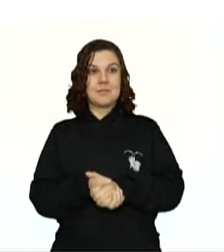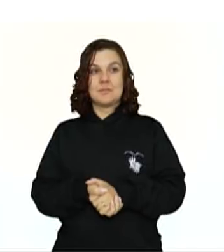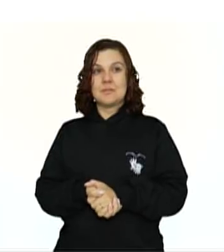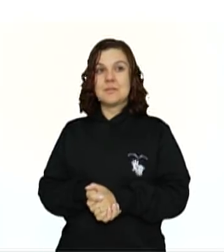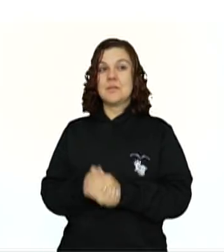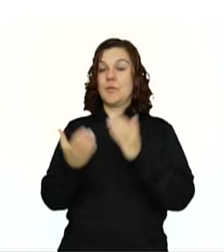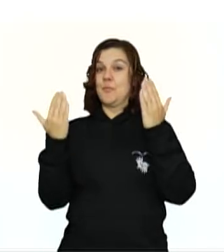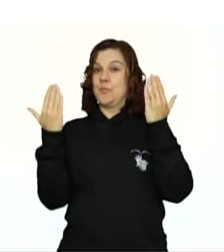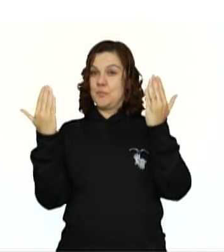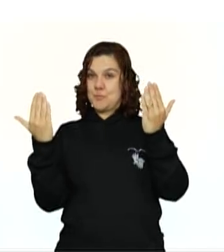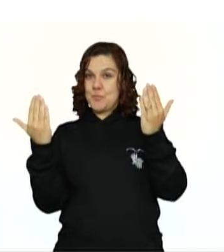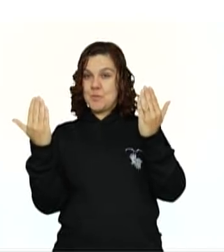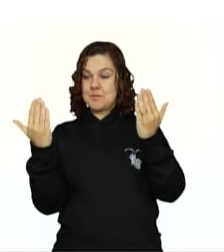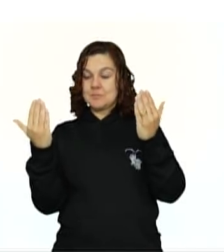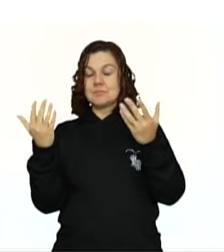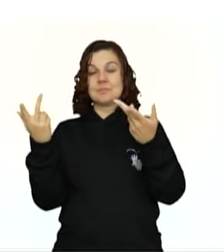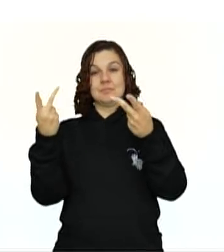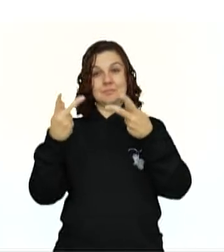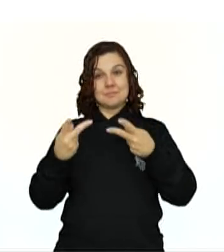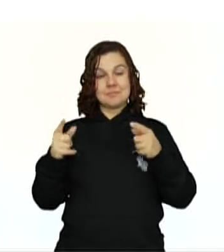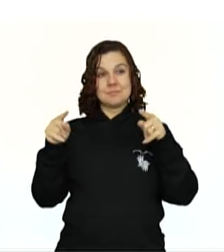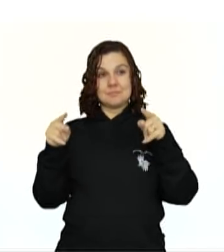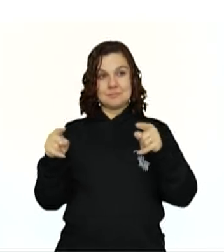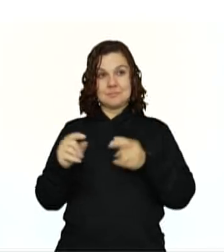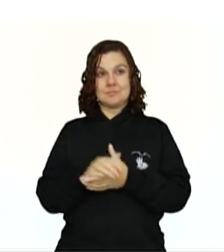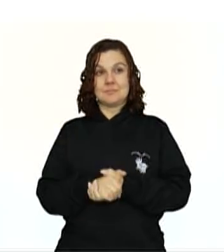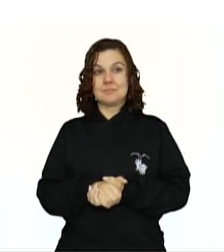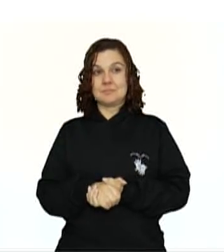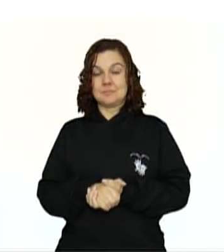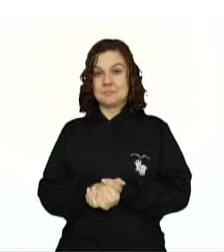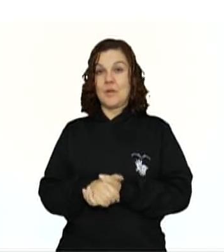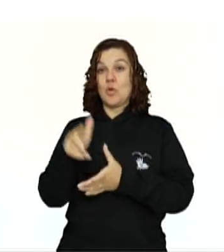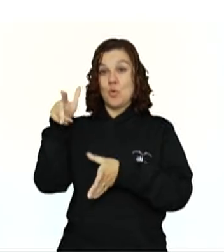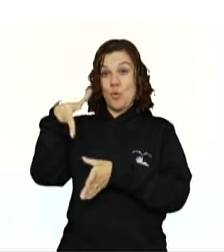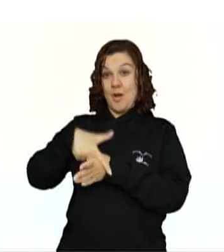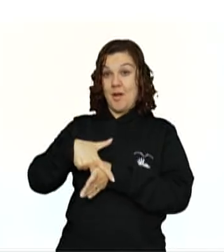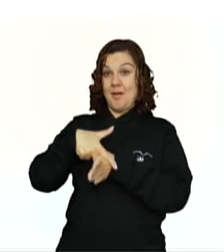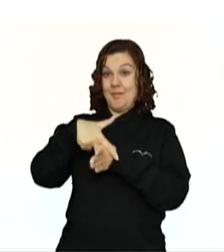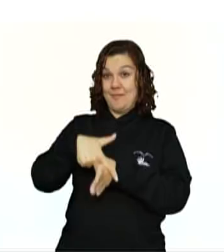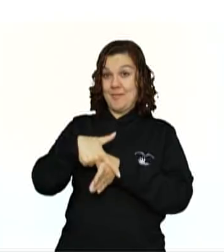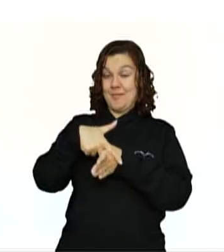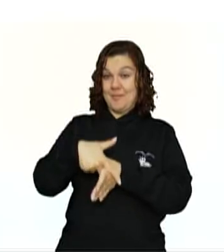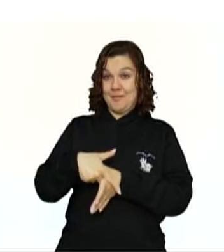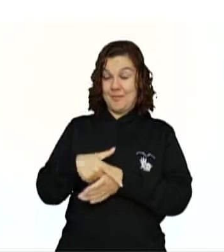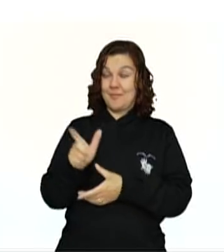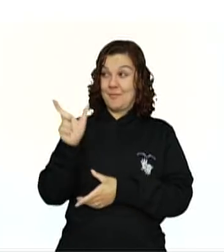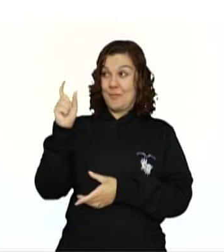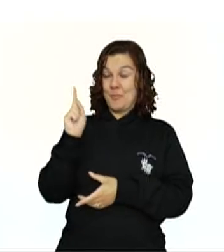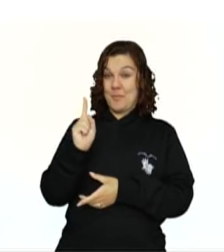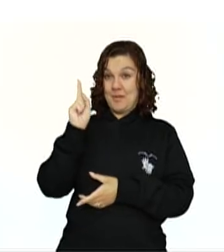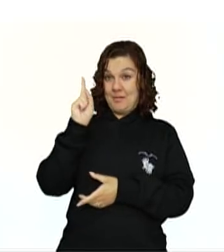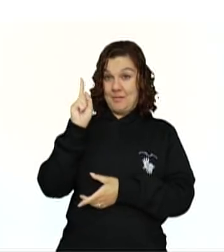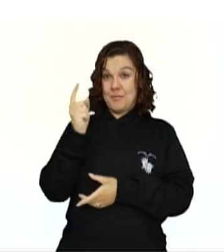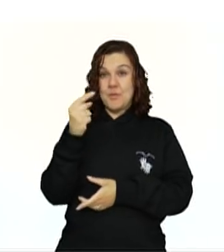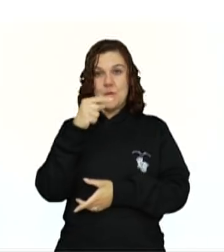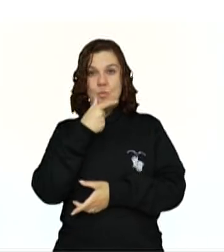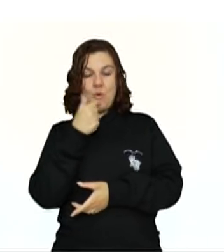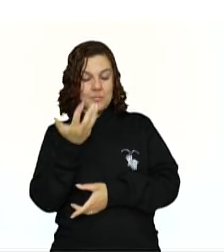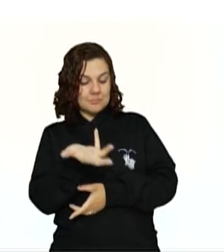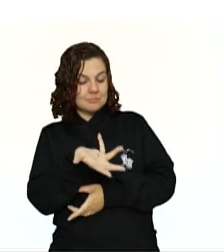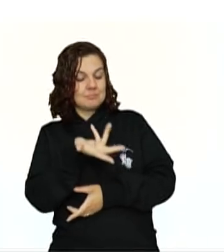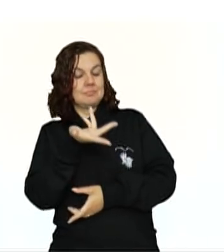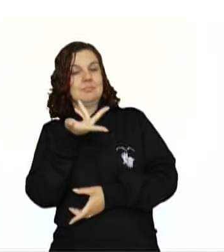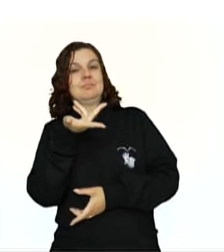representação de duas imagens aqui. A representação do cavaleiro, que está montado no seu cavalo, e